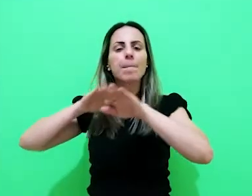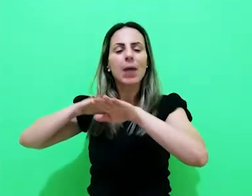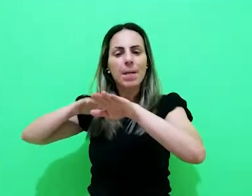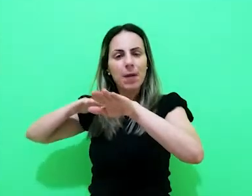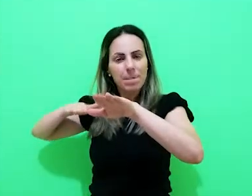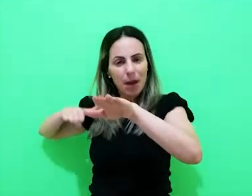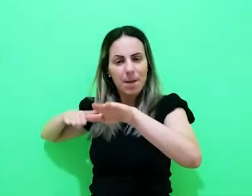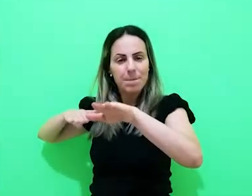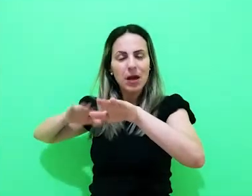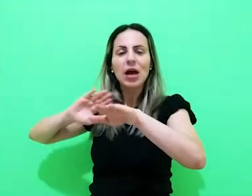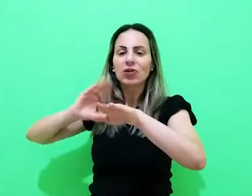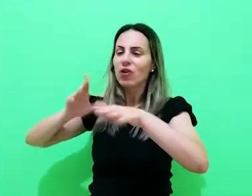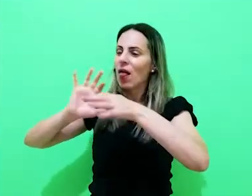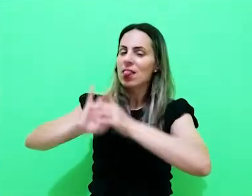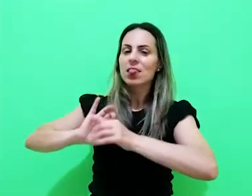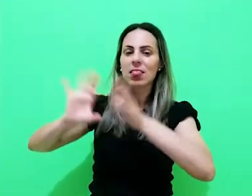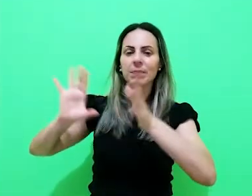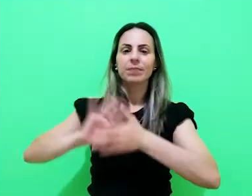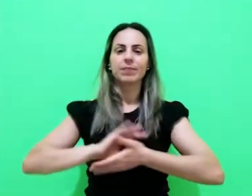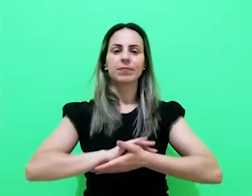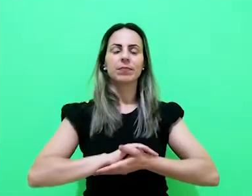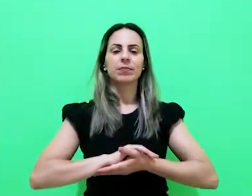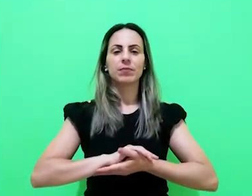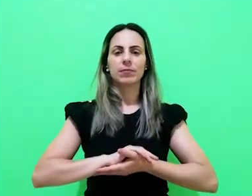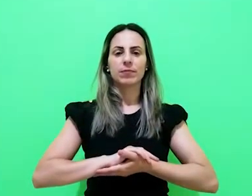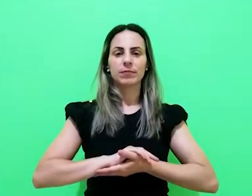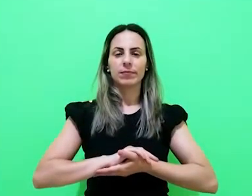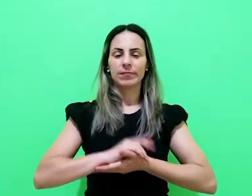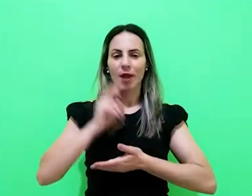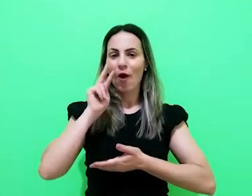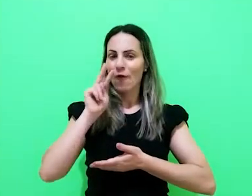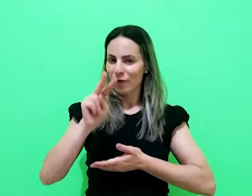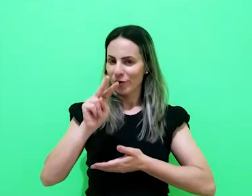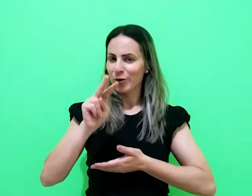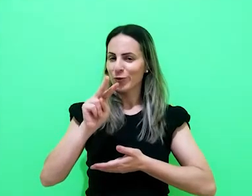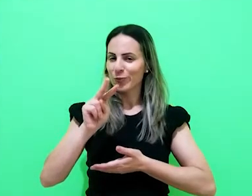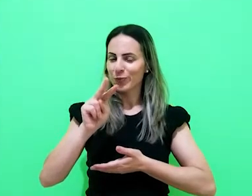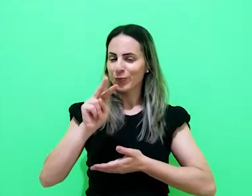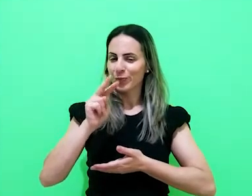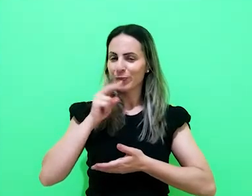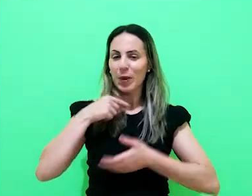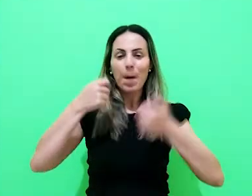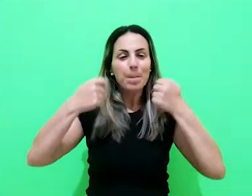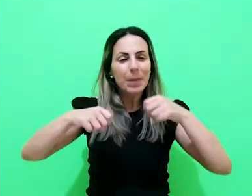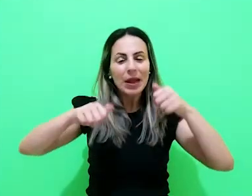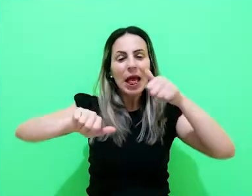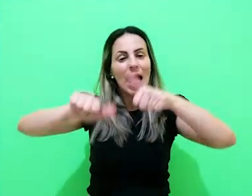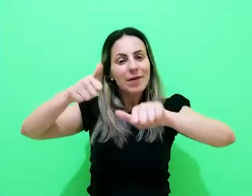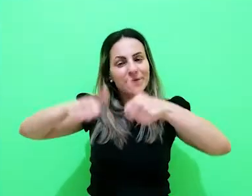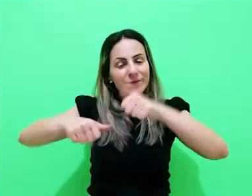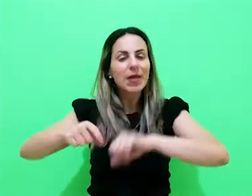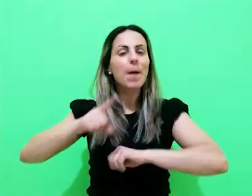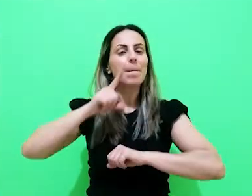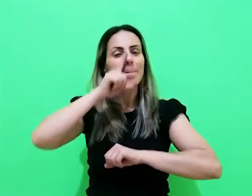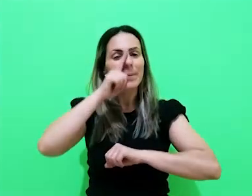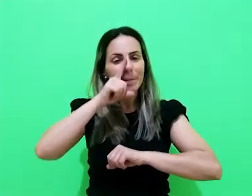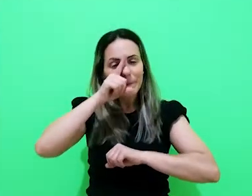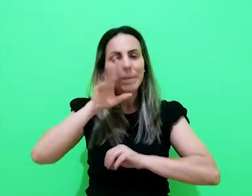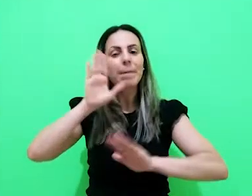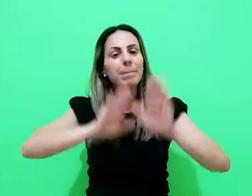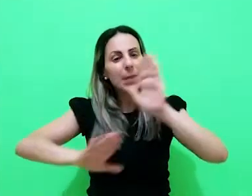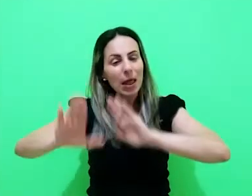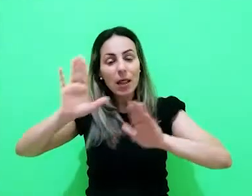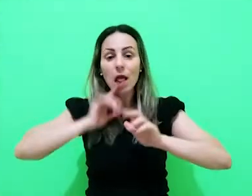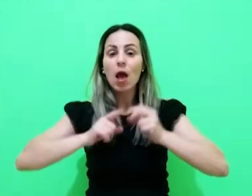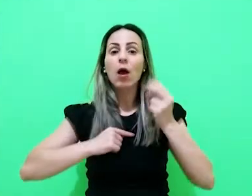sentido interior já foi liberado. Então, vejam só, né? Eu tenho que sempre avaliar os riscos e perigos para que eu não venha me tornar